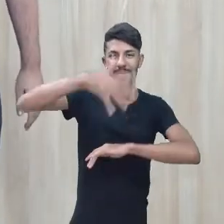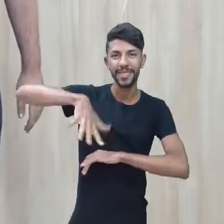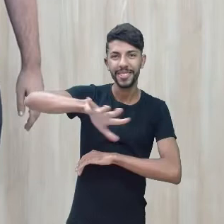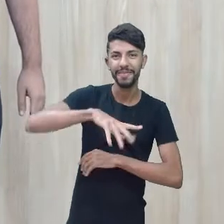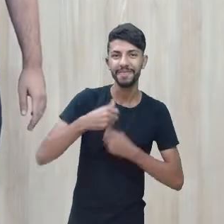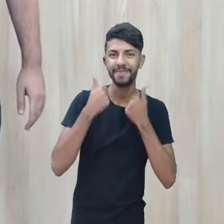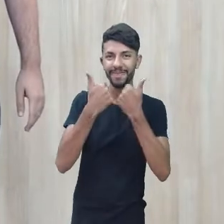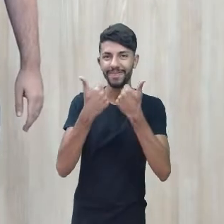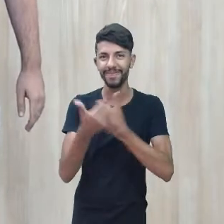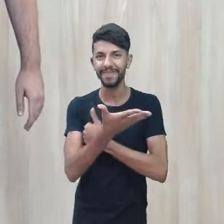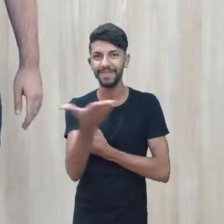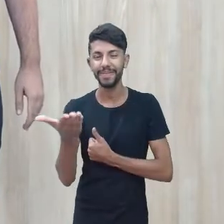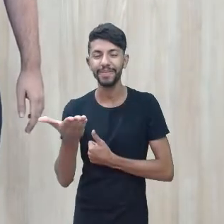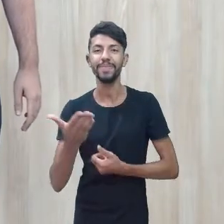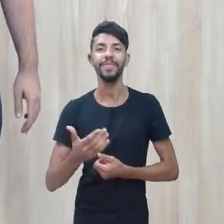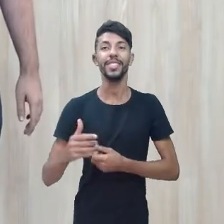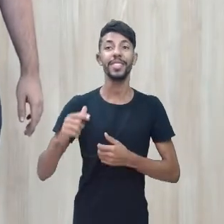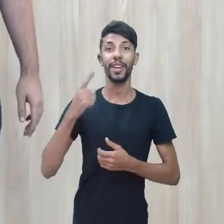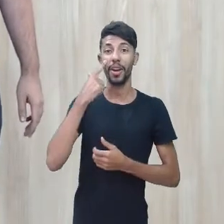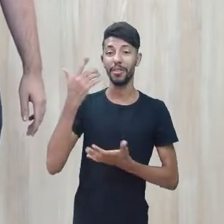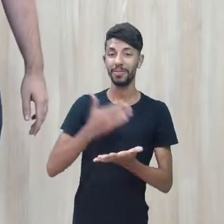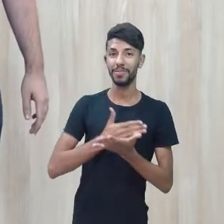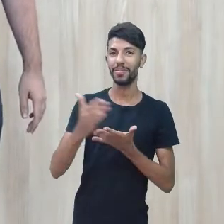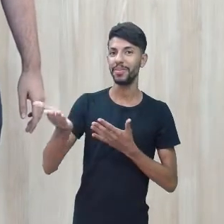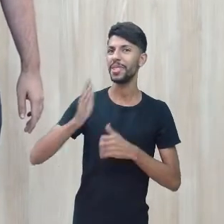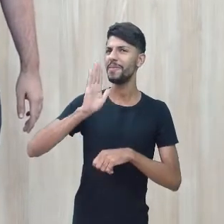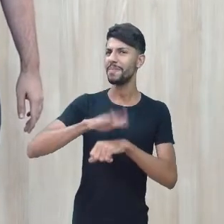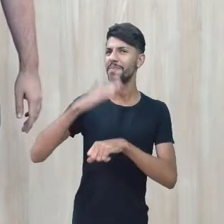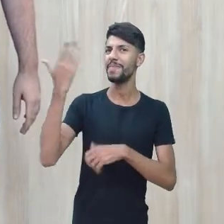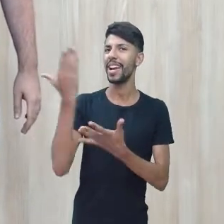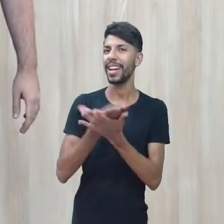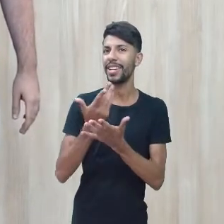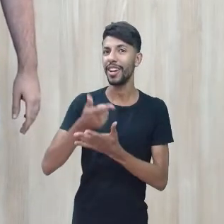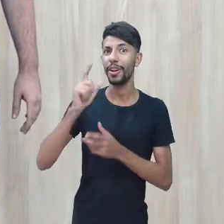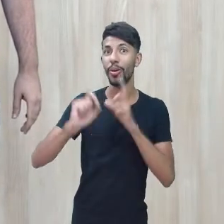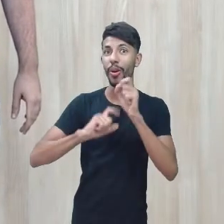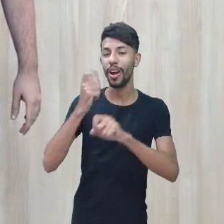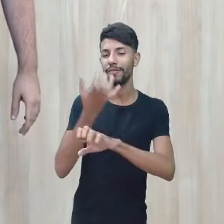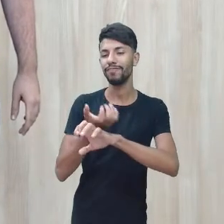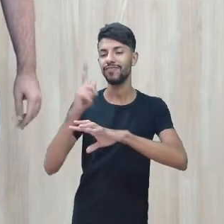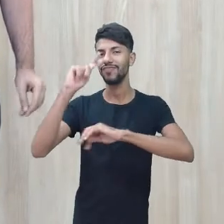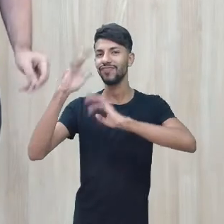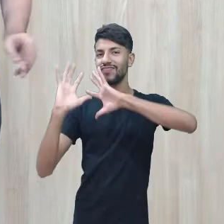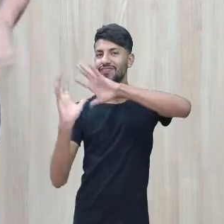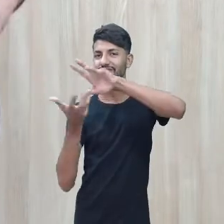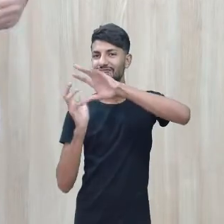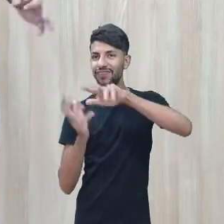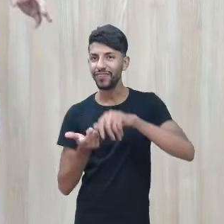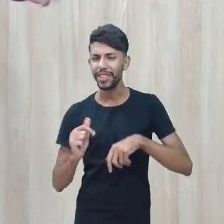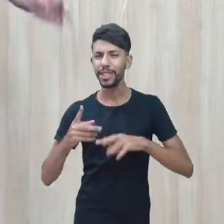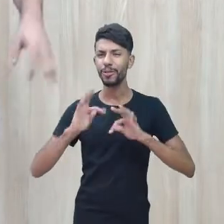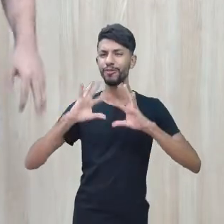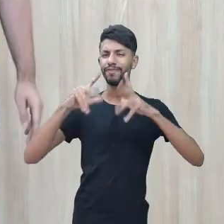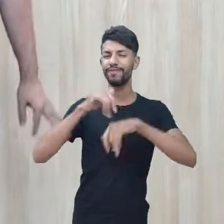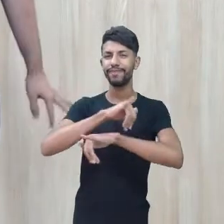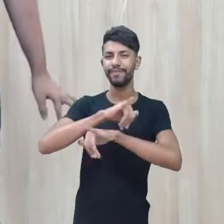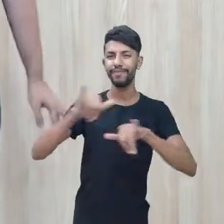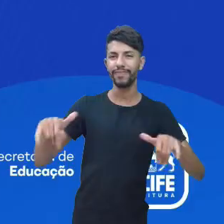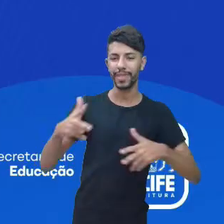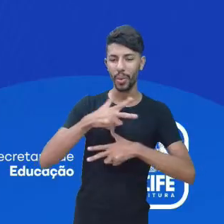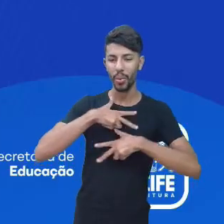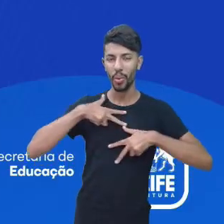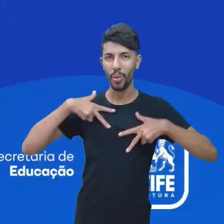pessoal, tranquilo? Tudo bem com vocês? Começando mais uma aula de geografia, tudo tranquilidade, tudo